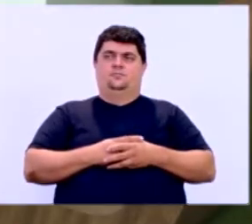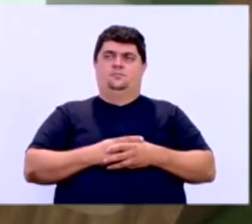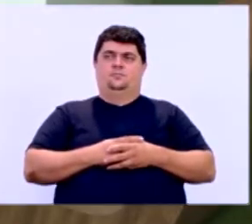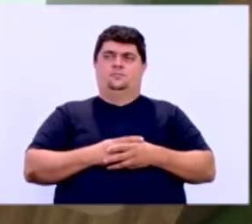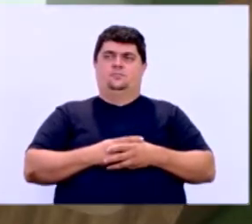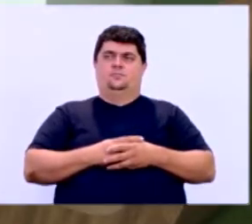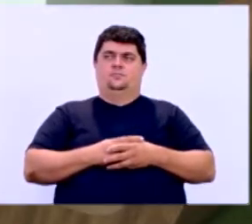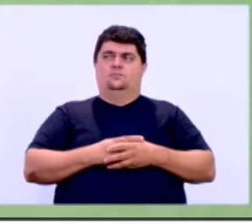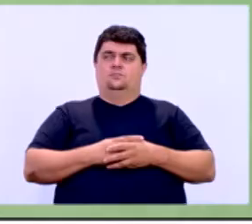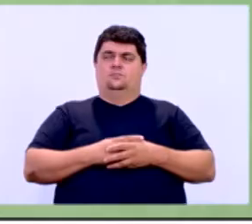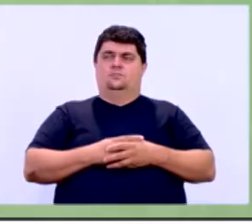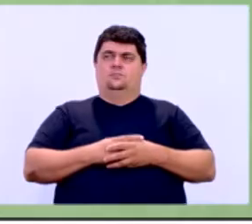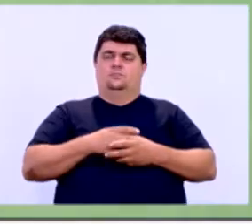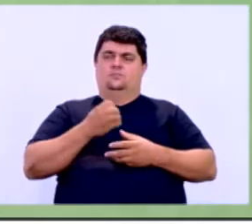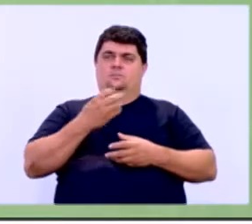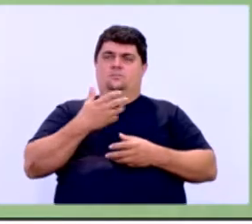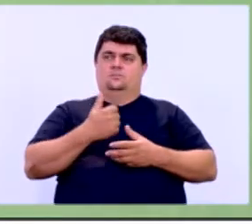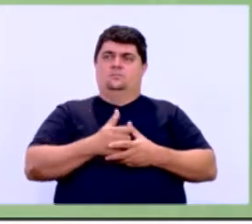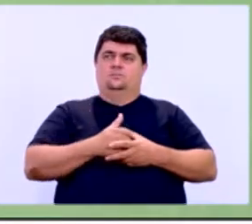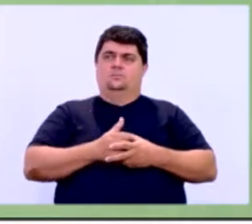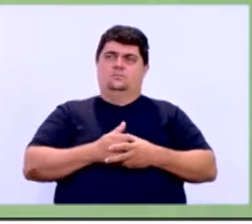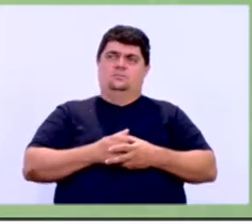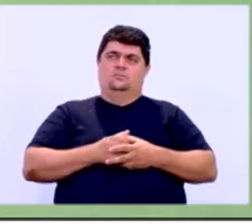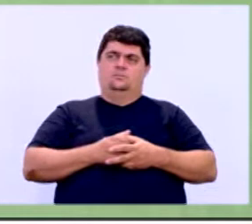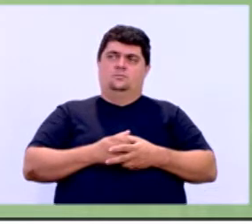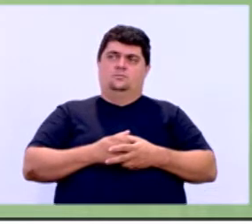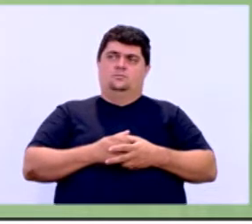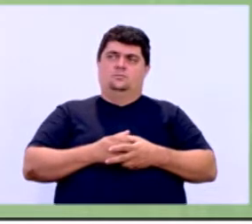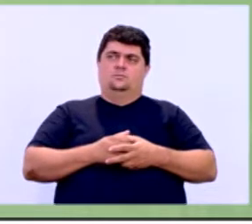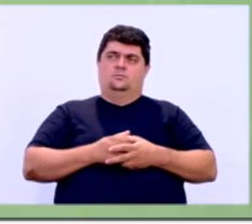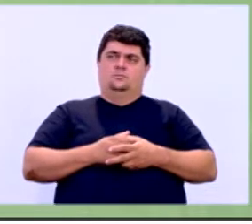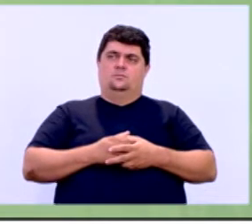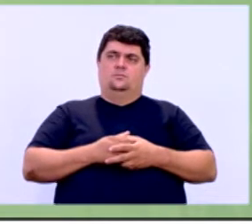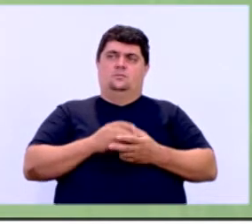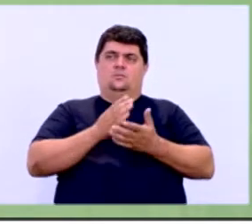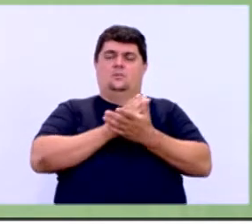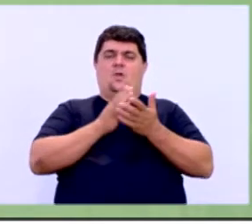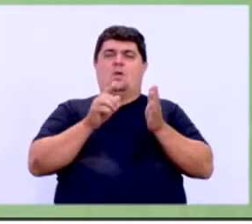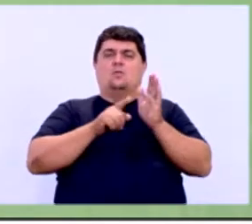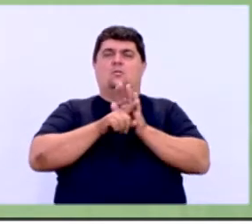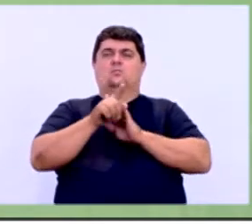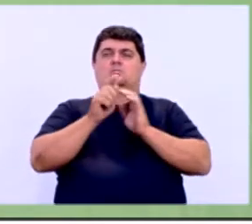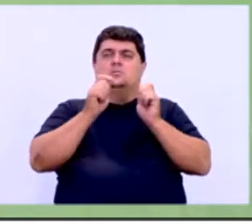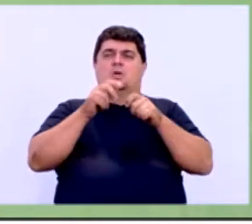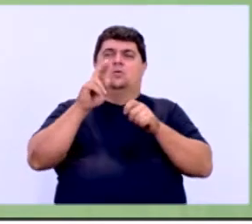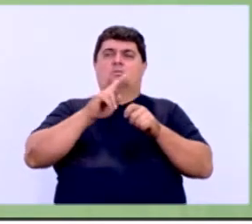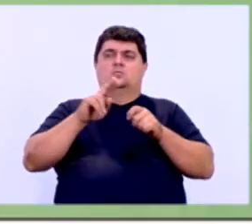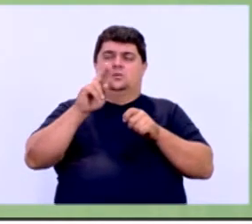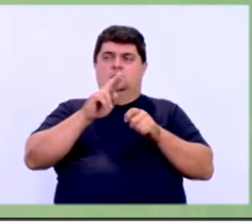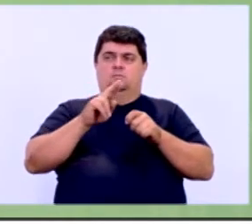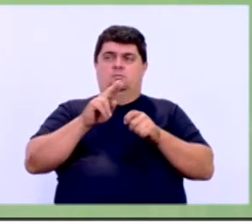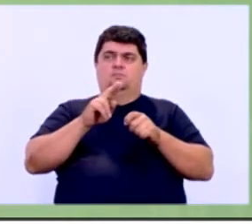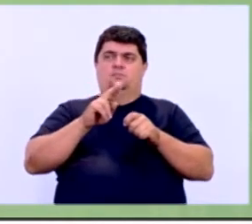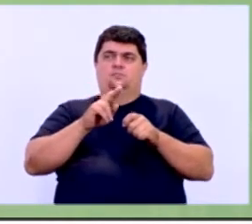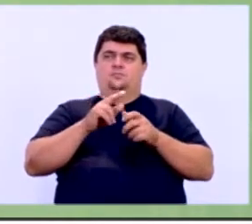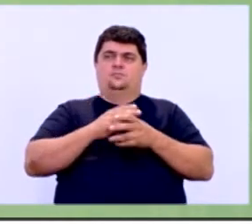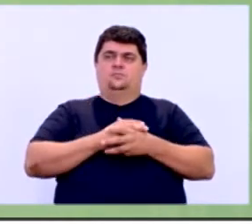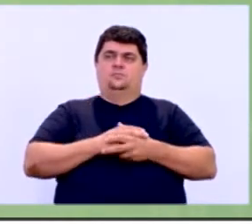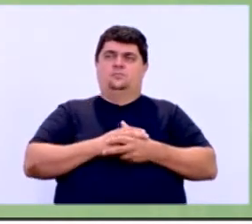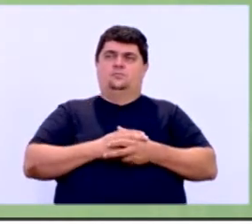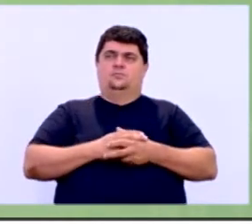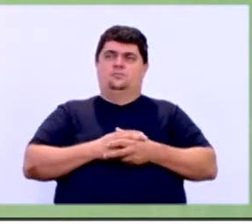Muito bom mesmo. Então, alguns questionamentos que podem influenciar, né, o